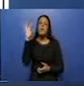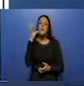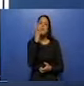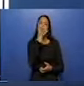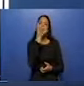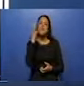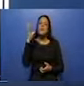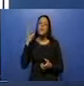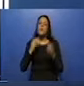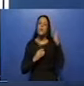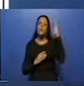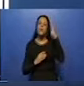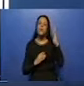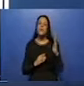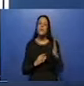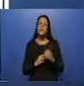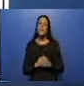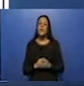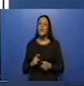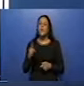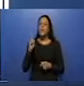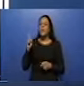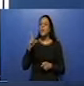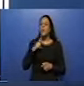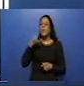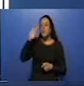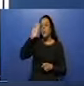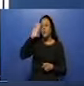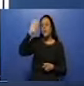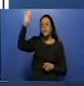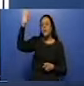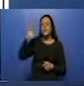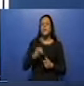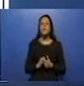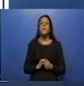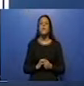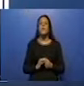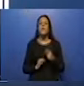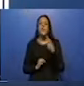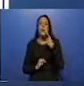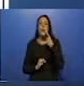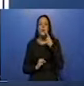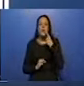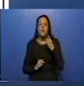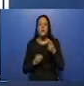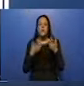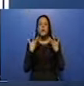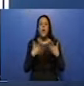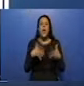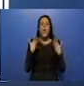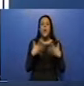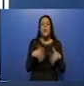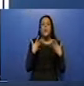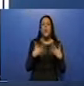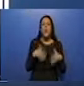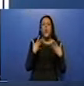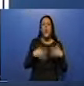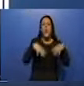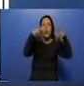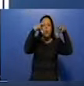principais tipos climáticos do Brasil. A gente vê na cor vermelha o clima equatorial, que é um clima quente e chuvoso,